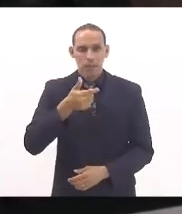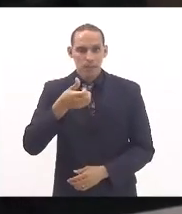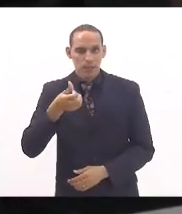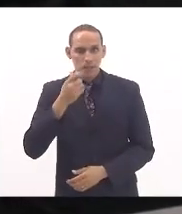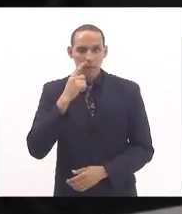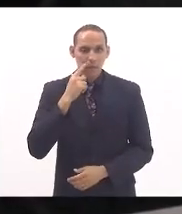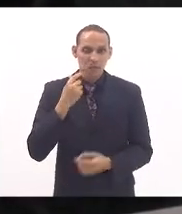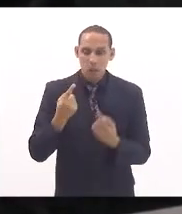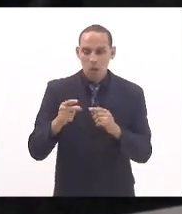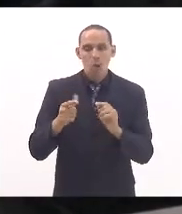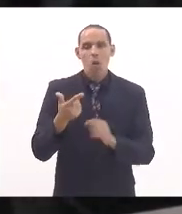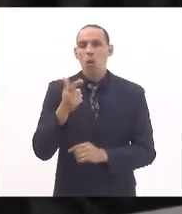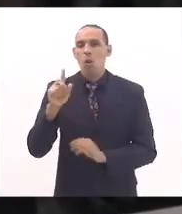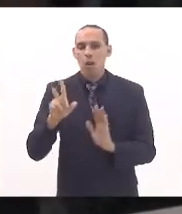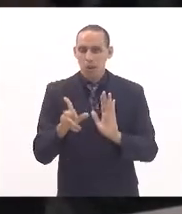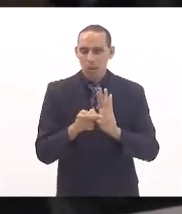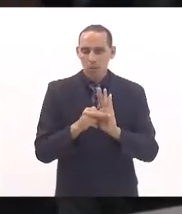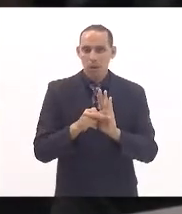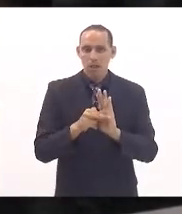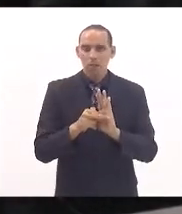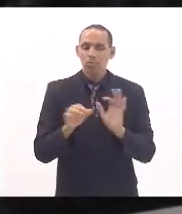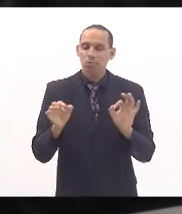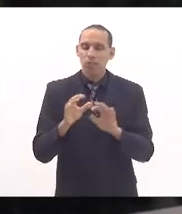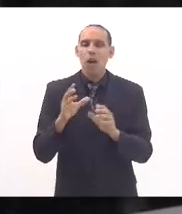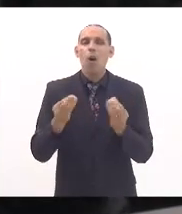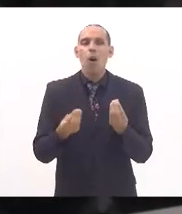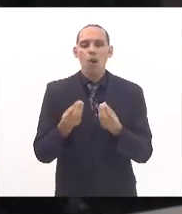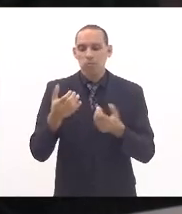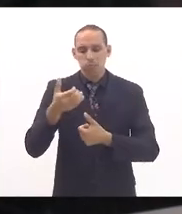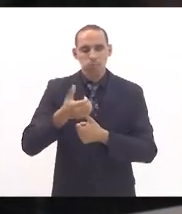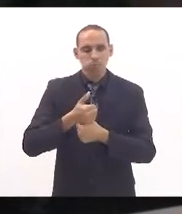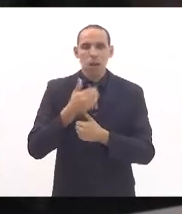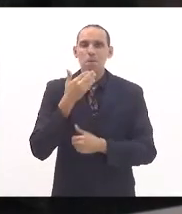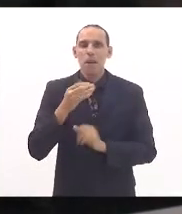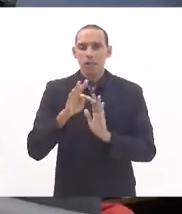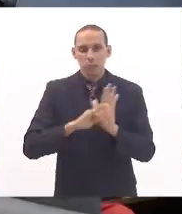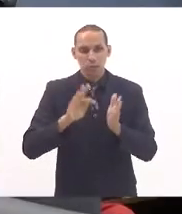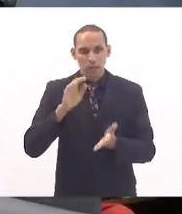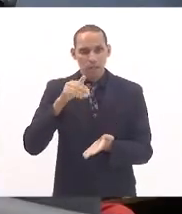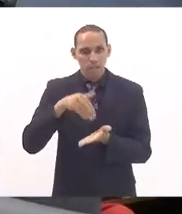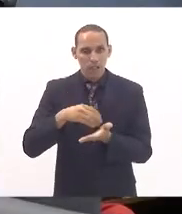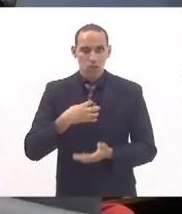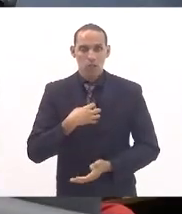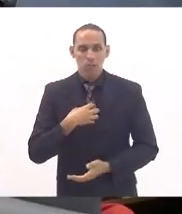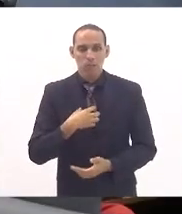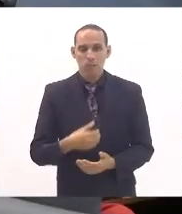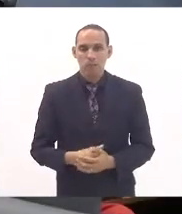Contrárias demais emendas, concluindo por substitutivo, pedindo forma final de redação.